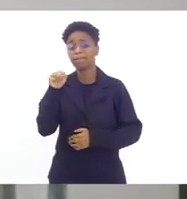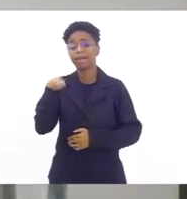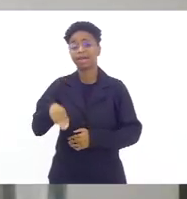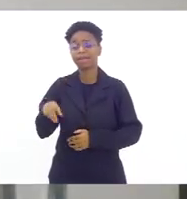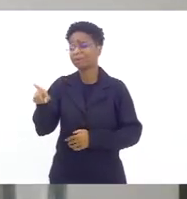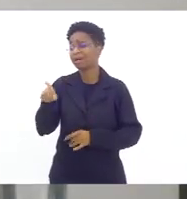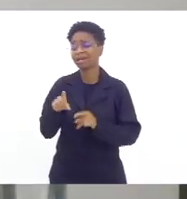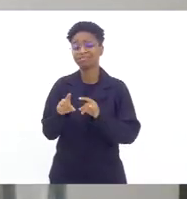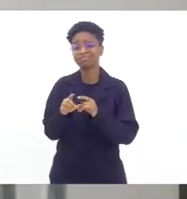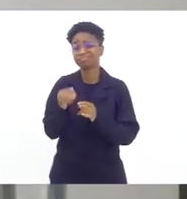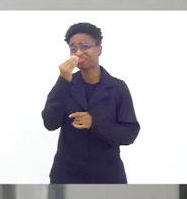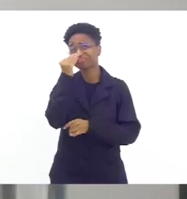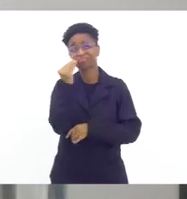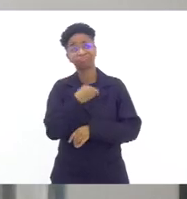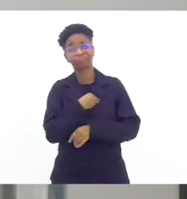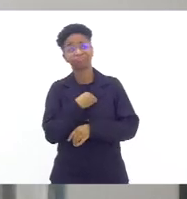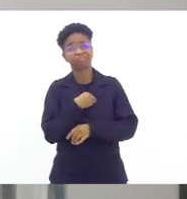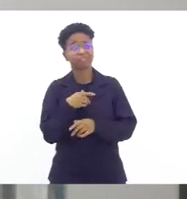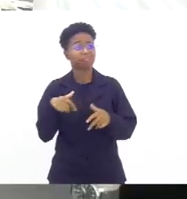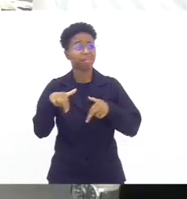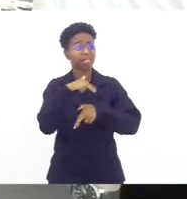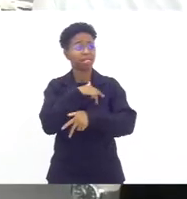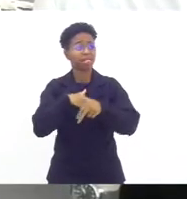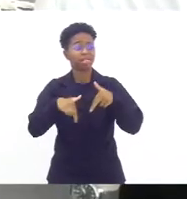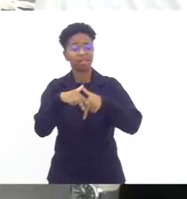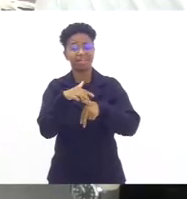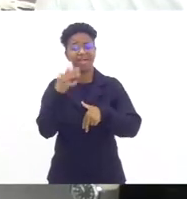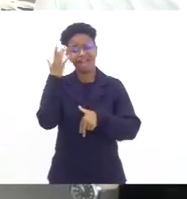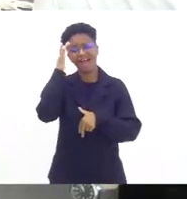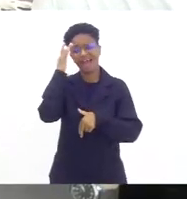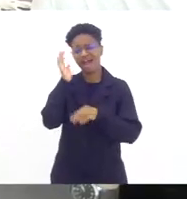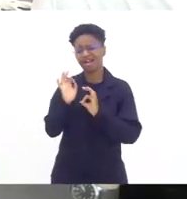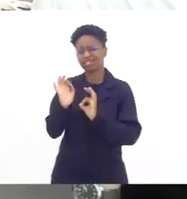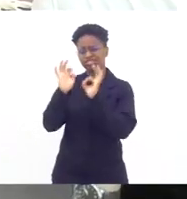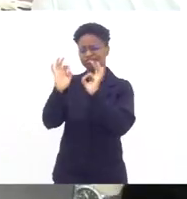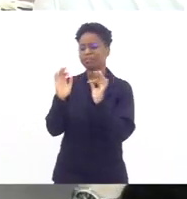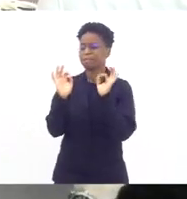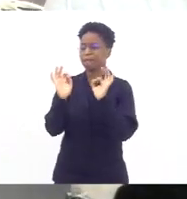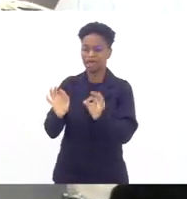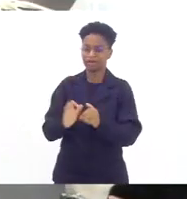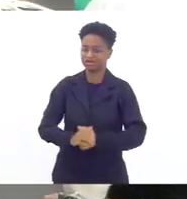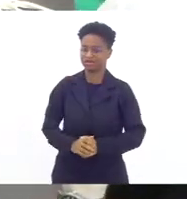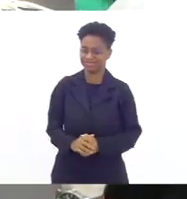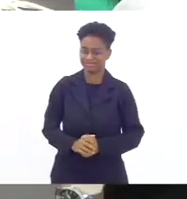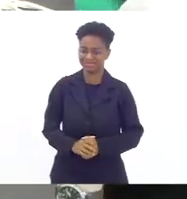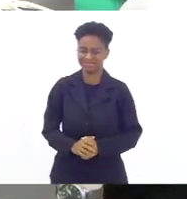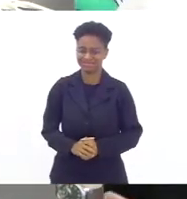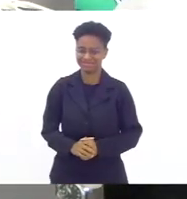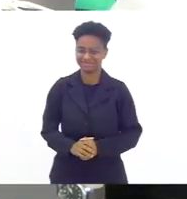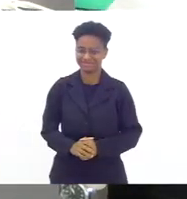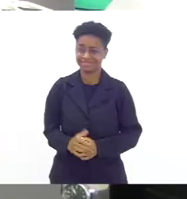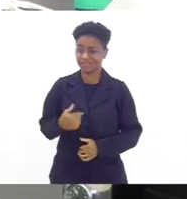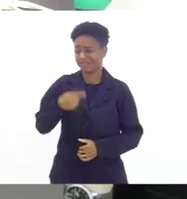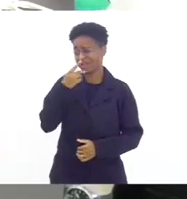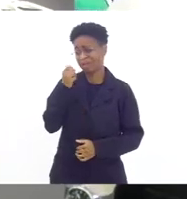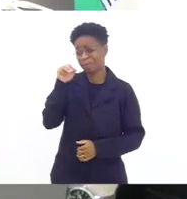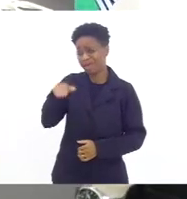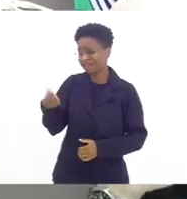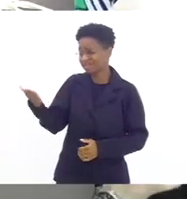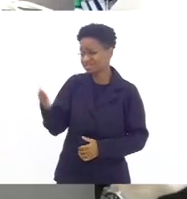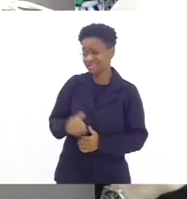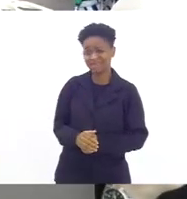Monique a Monique nem me dá bola Até de costas para mim ela se acha mesmo tô falando bem de você